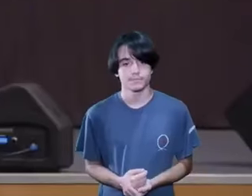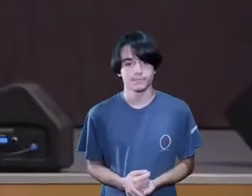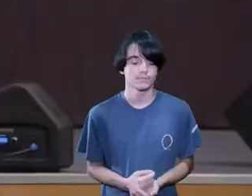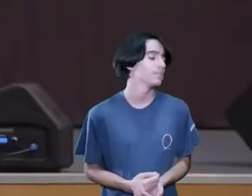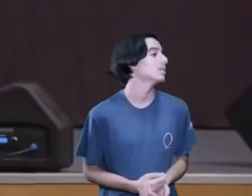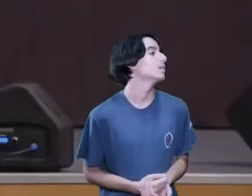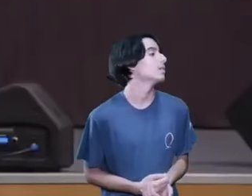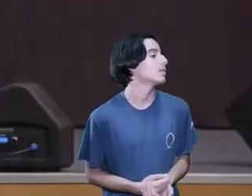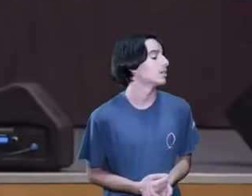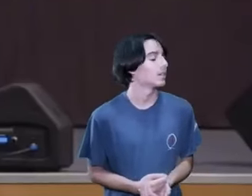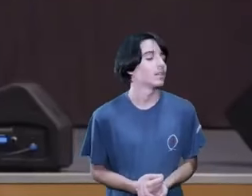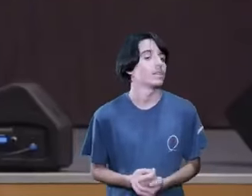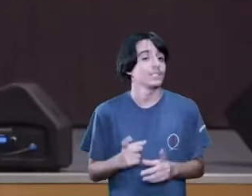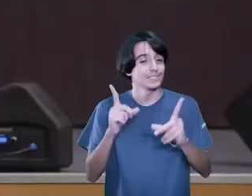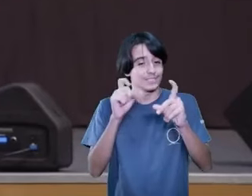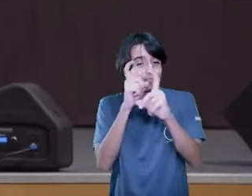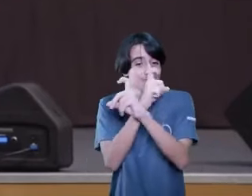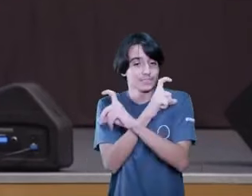Quão dificilmente